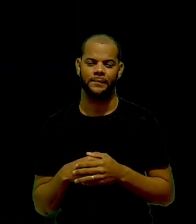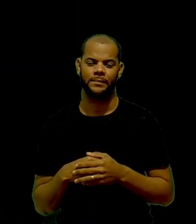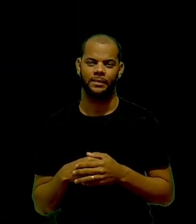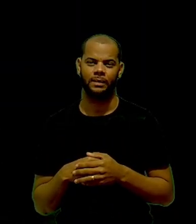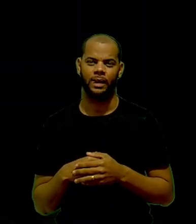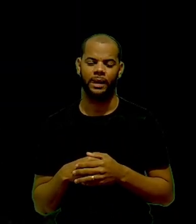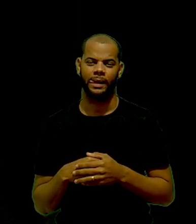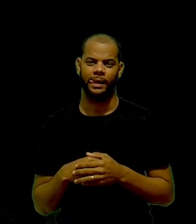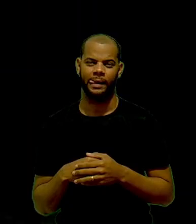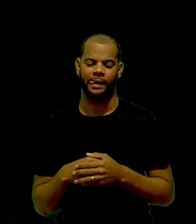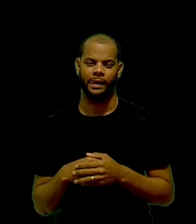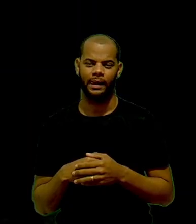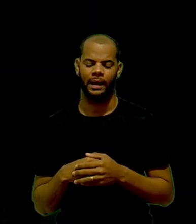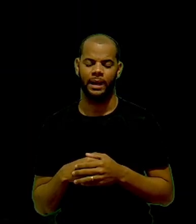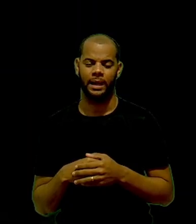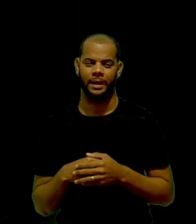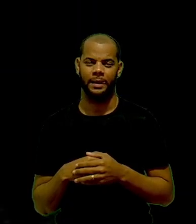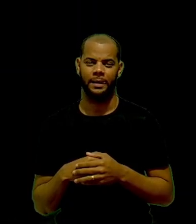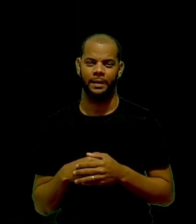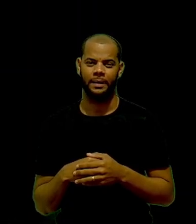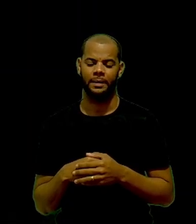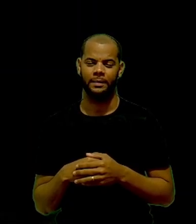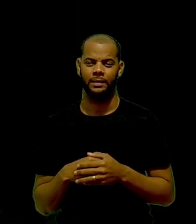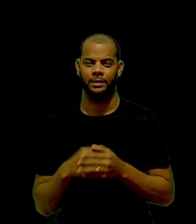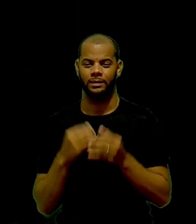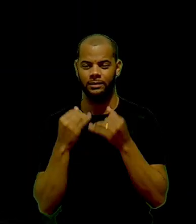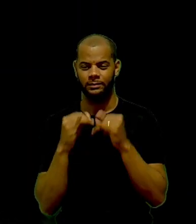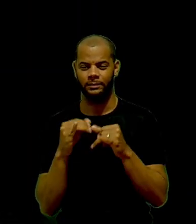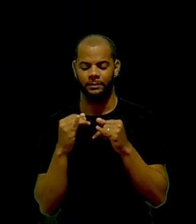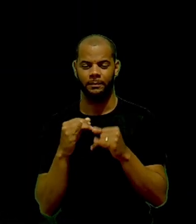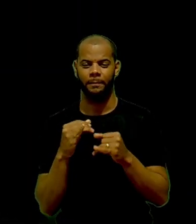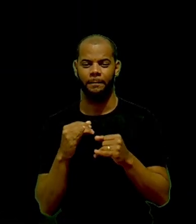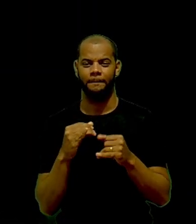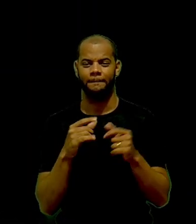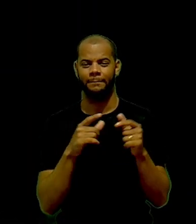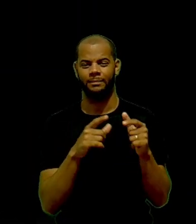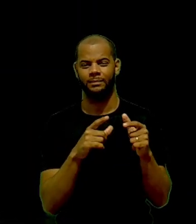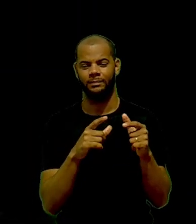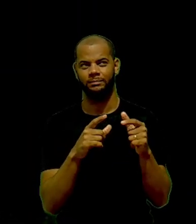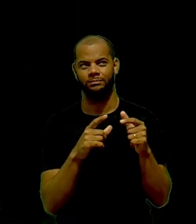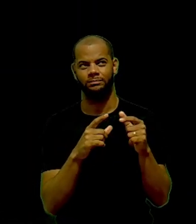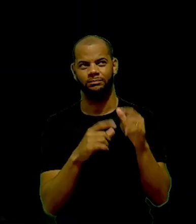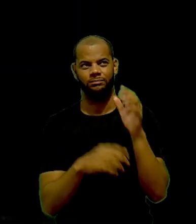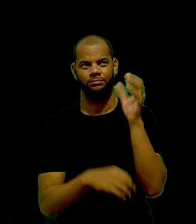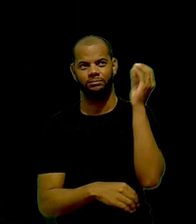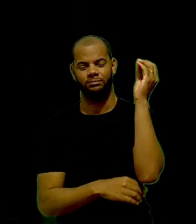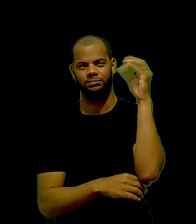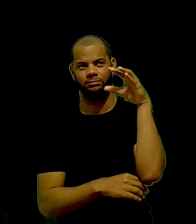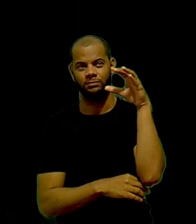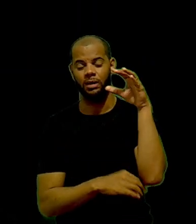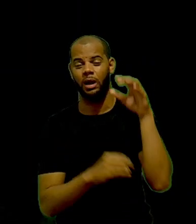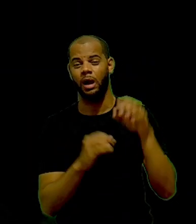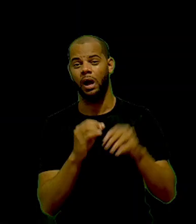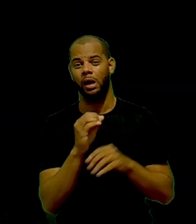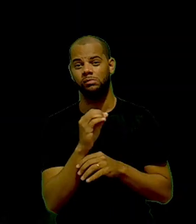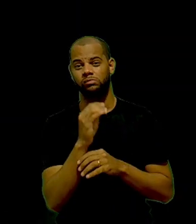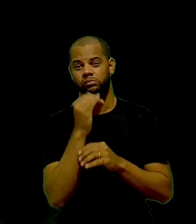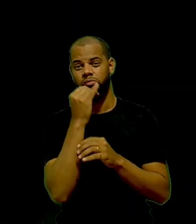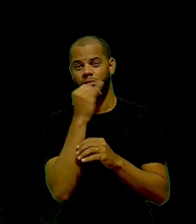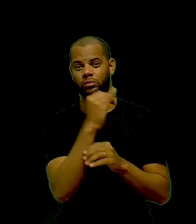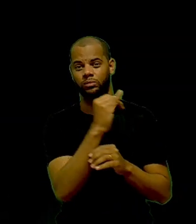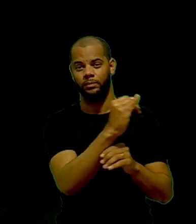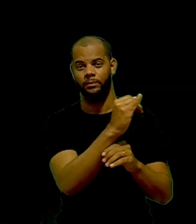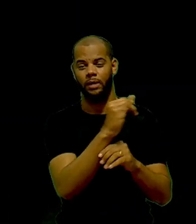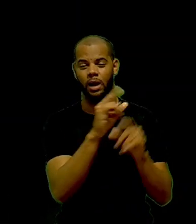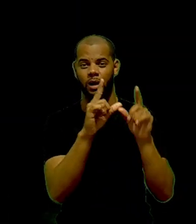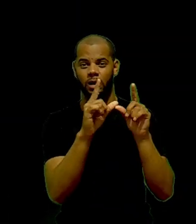Colocar sistemas de armazenamento de energia em baterias em pontos da rede elétrica ajuda a rede elétrica a